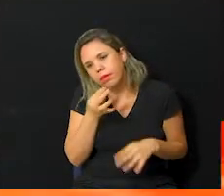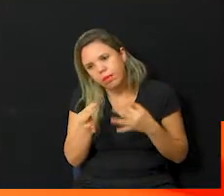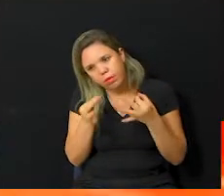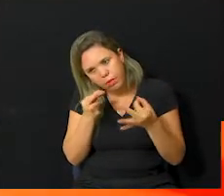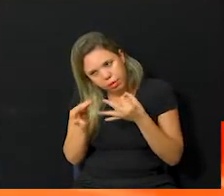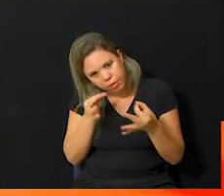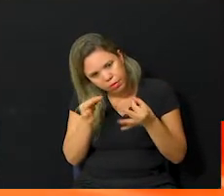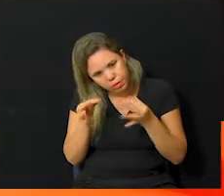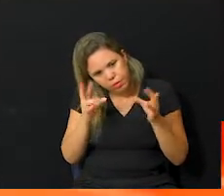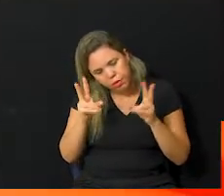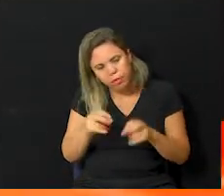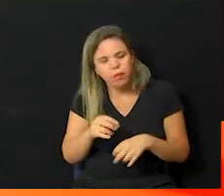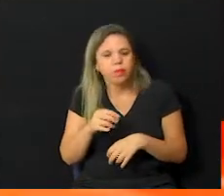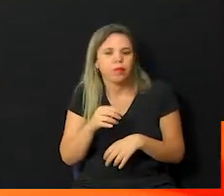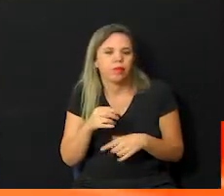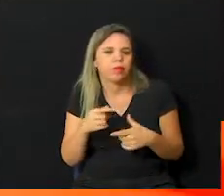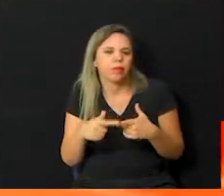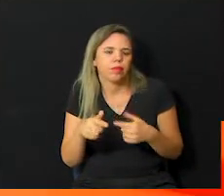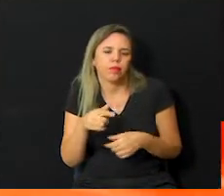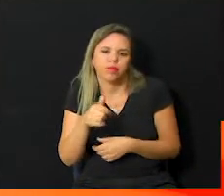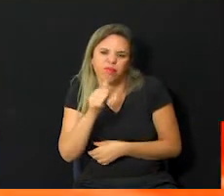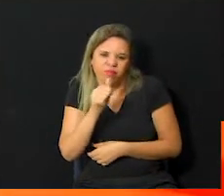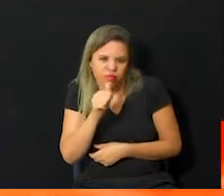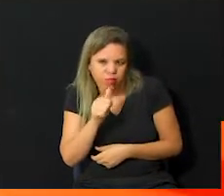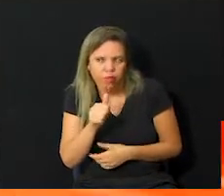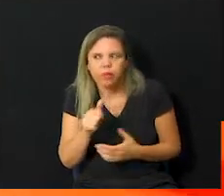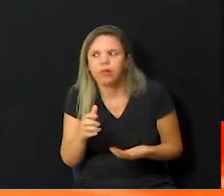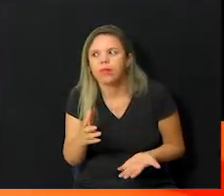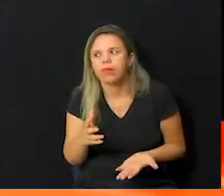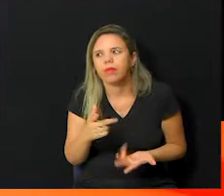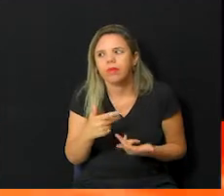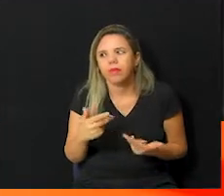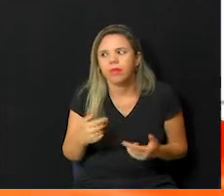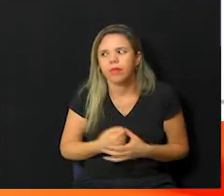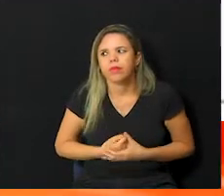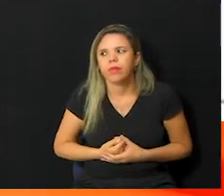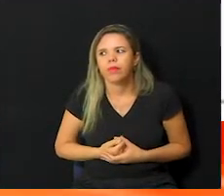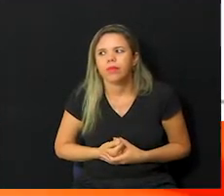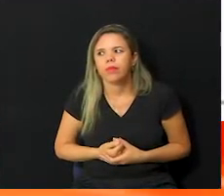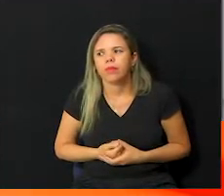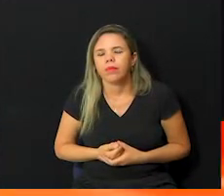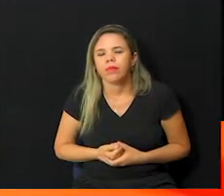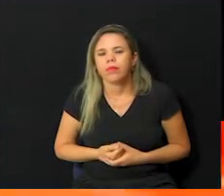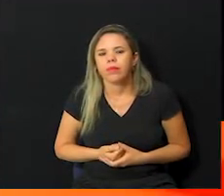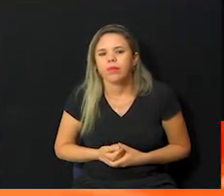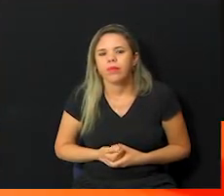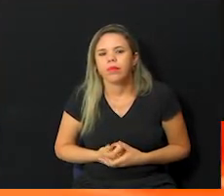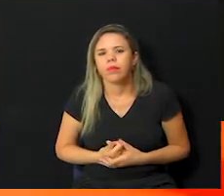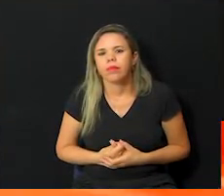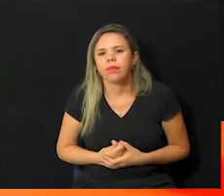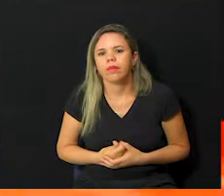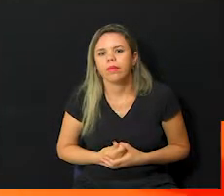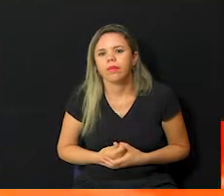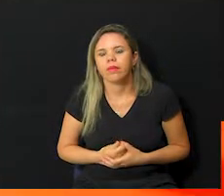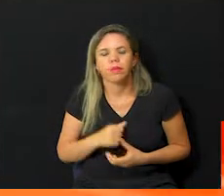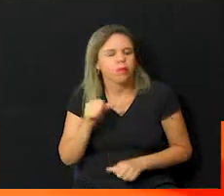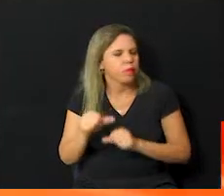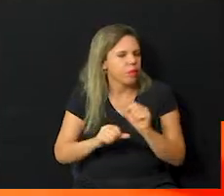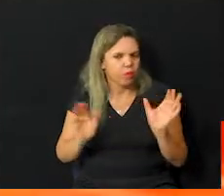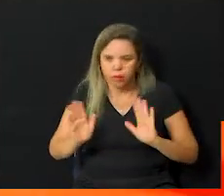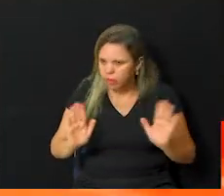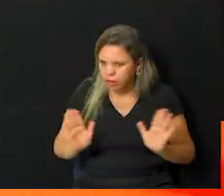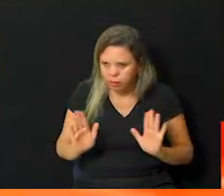críticas sobre a questão com álcool da Camille, mas é uma coisa assim que eu